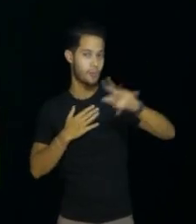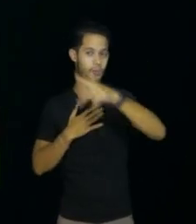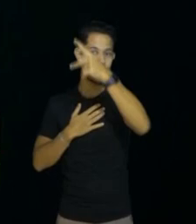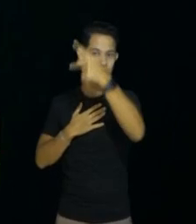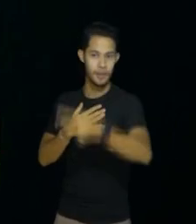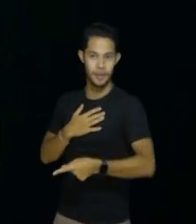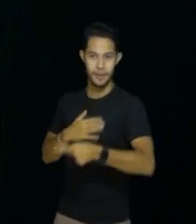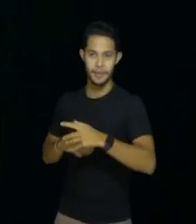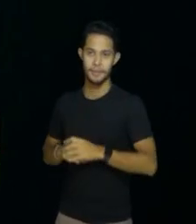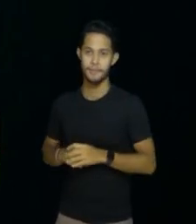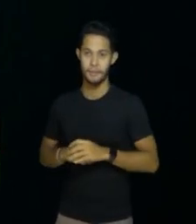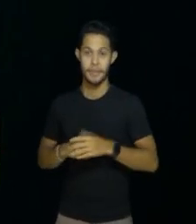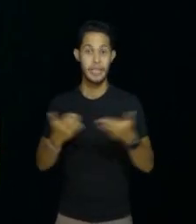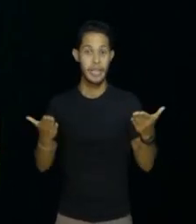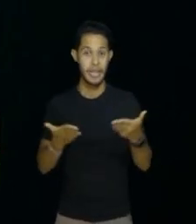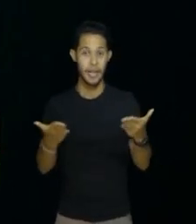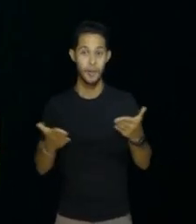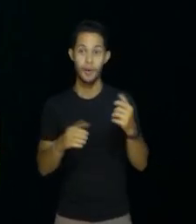completa 80 anos.